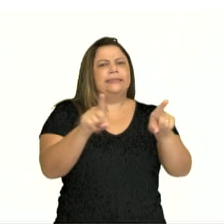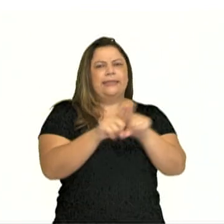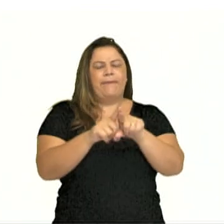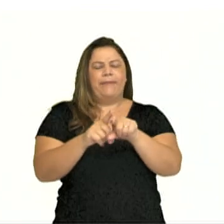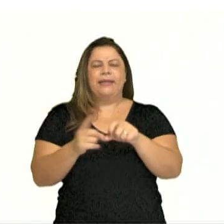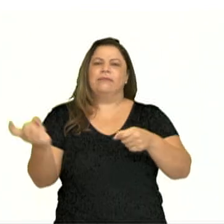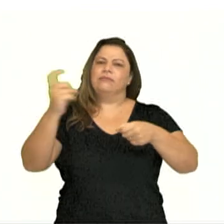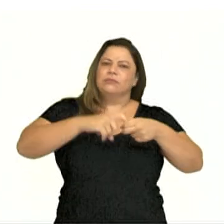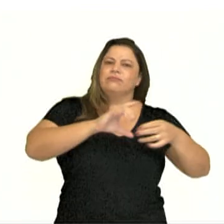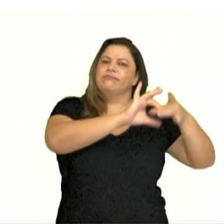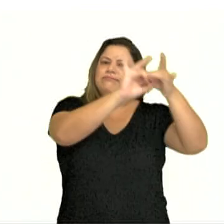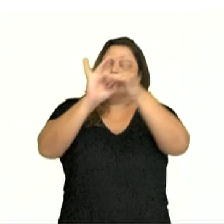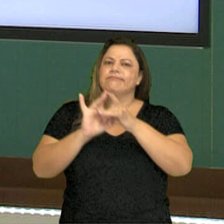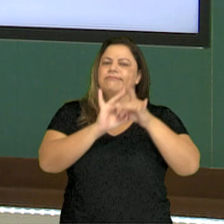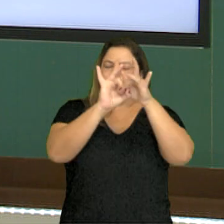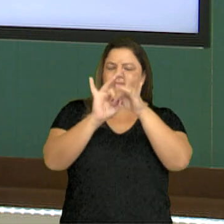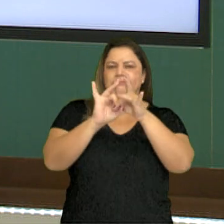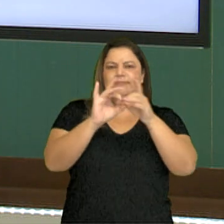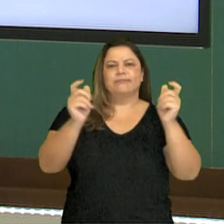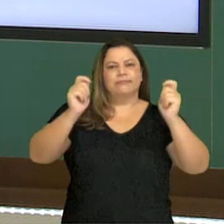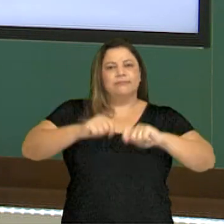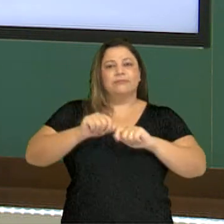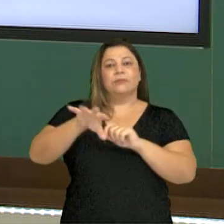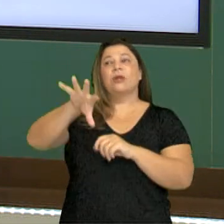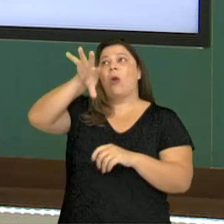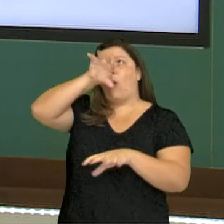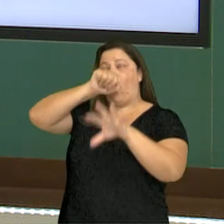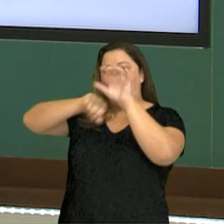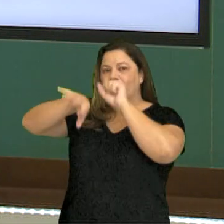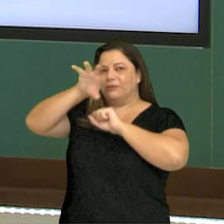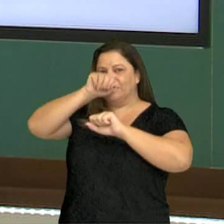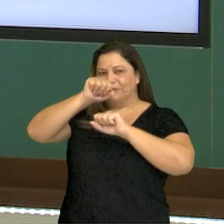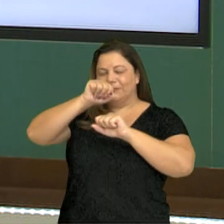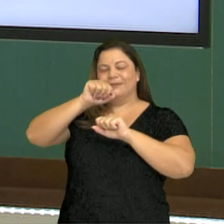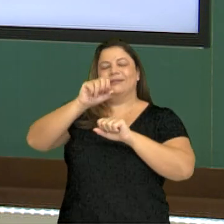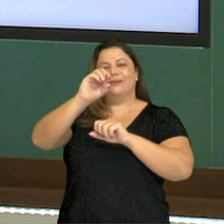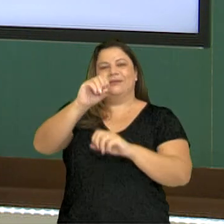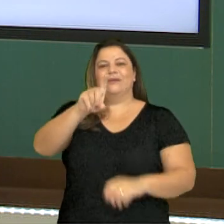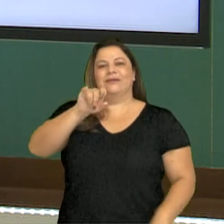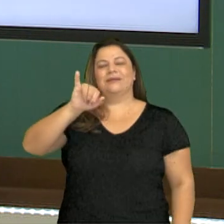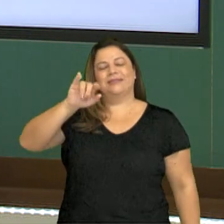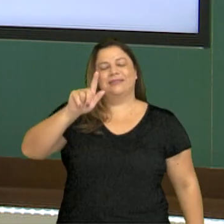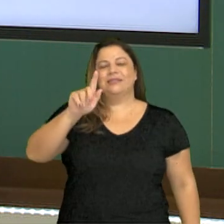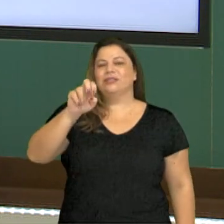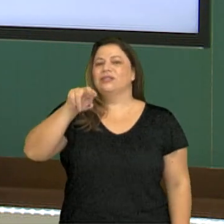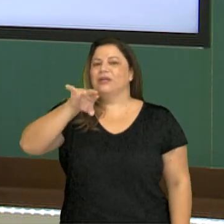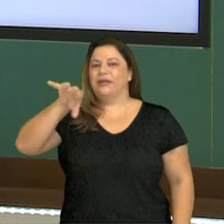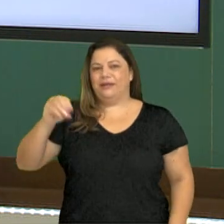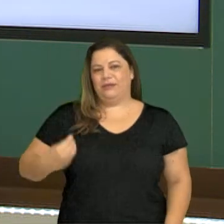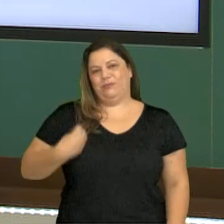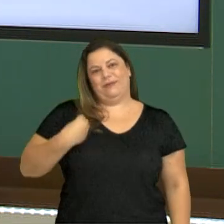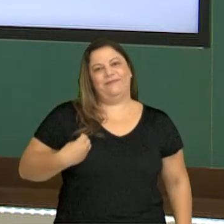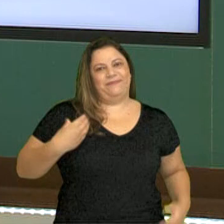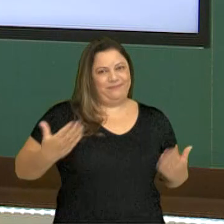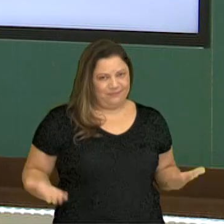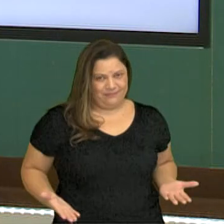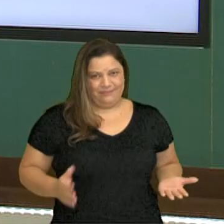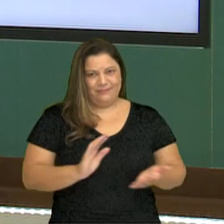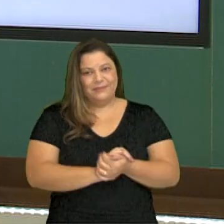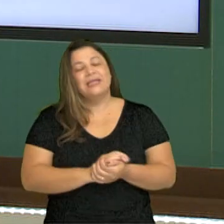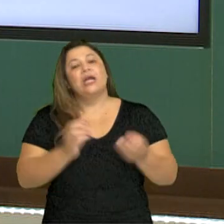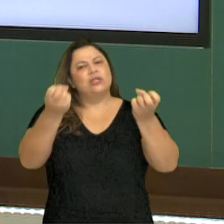associadas à produção de oxigênio para que esses seres sobrevivam. Então, já que estamos